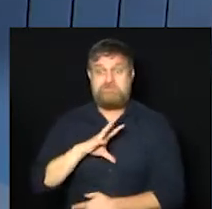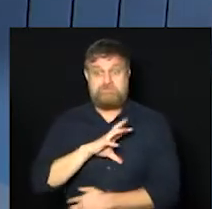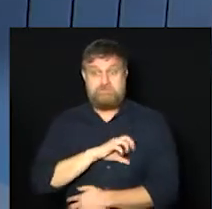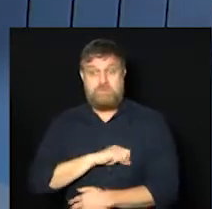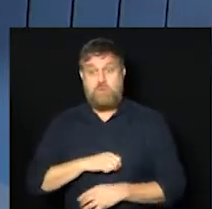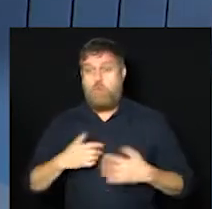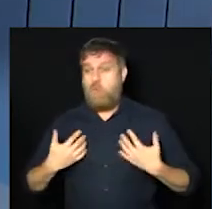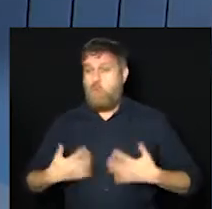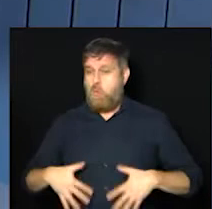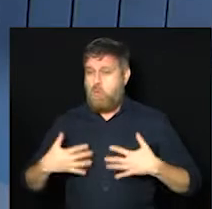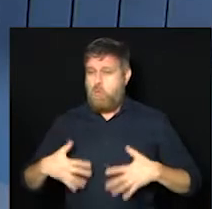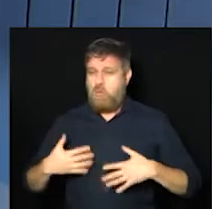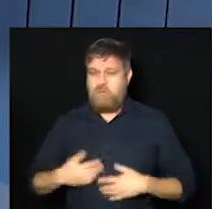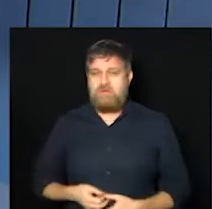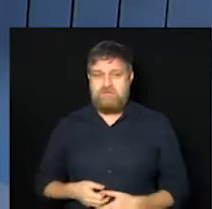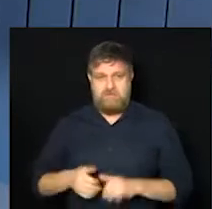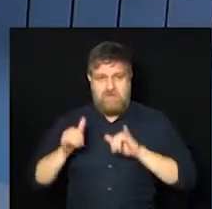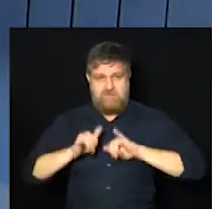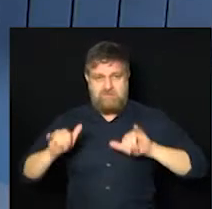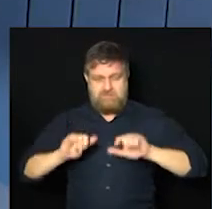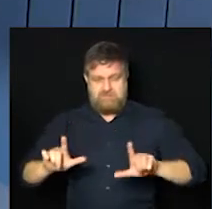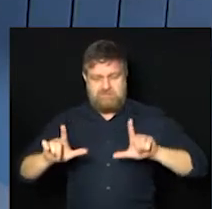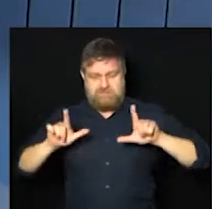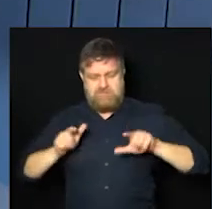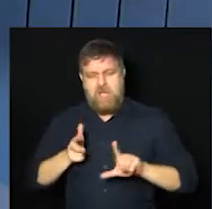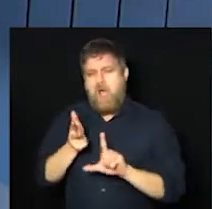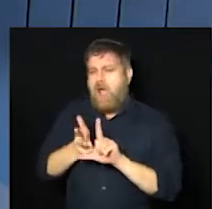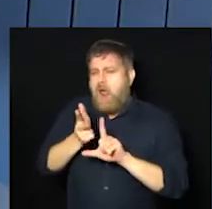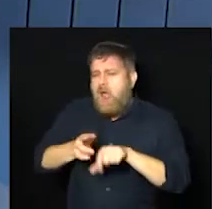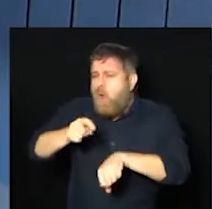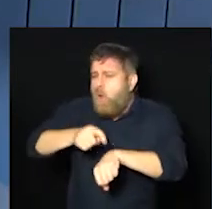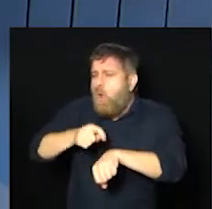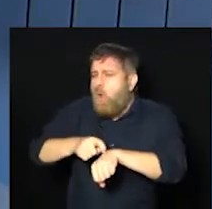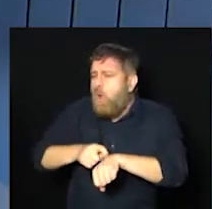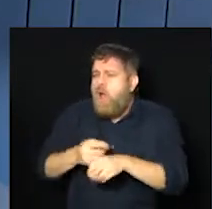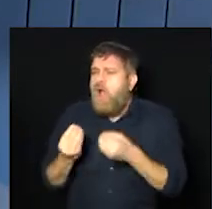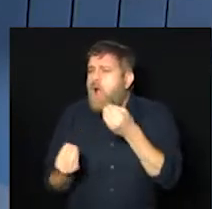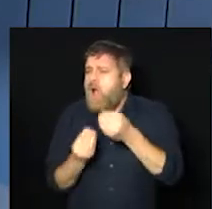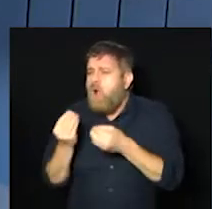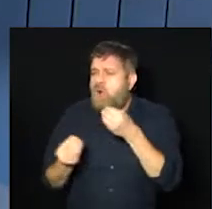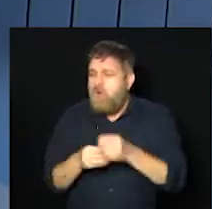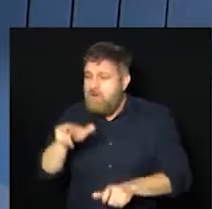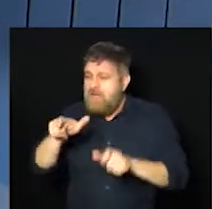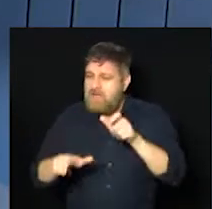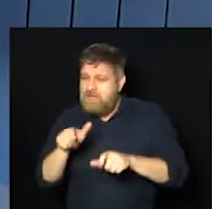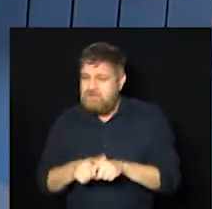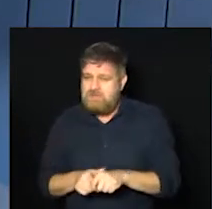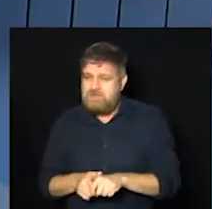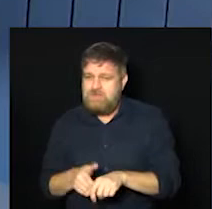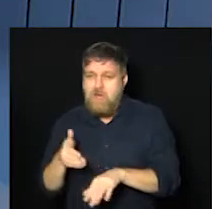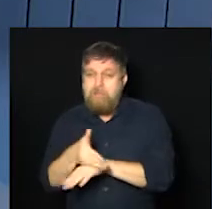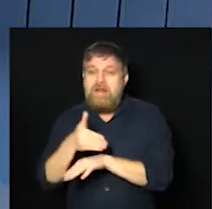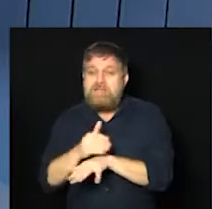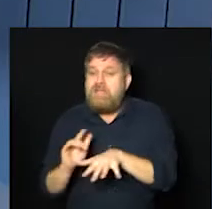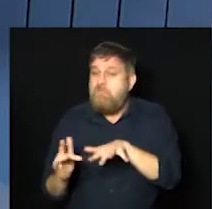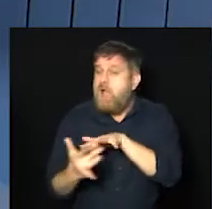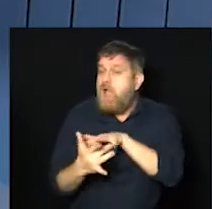Então, faça a propaganda aí da live, horário certinho, onde que pode, as pessoas podem acessar.